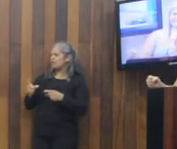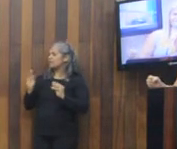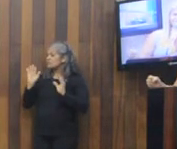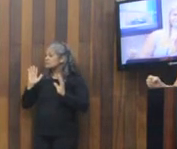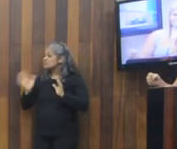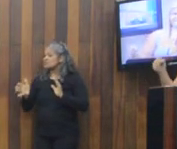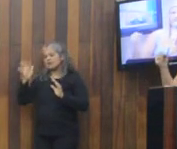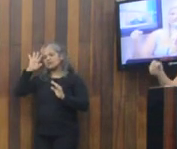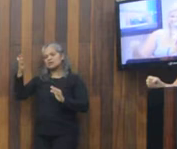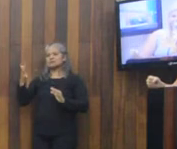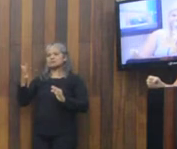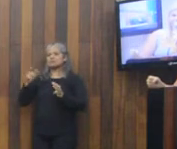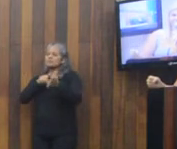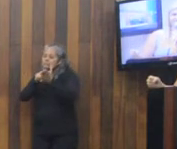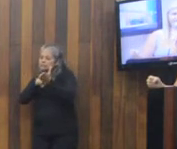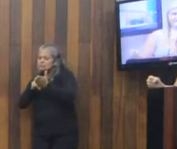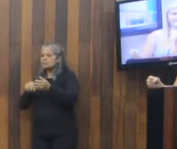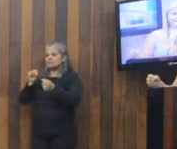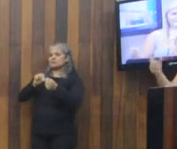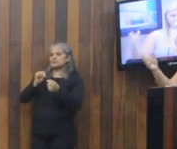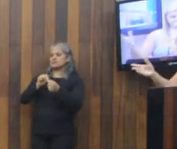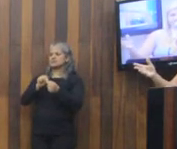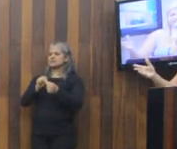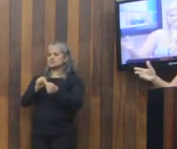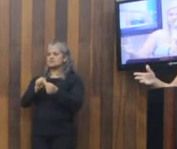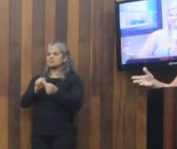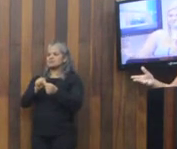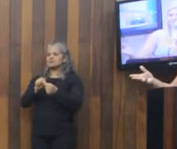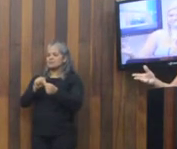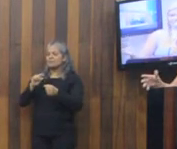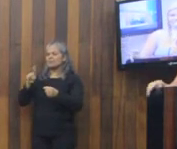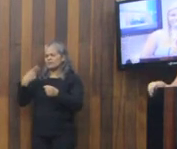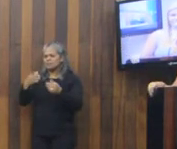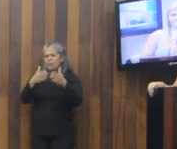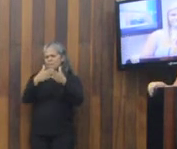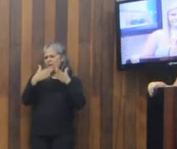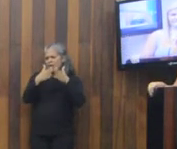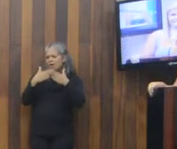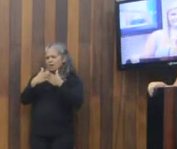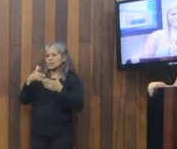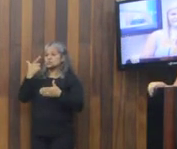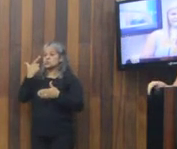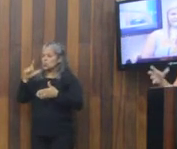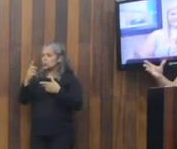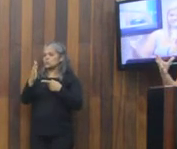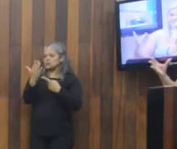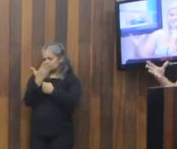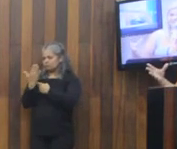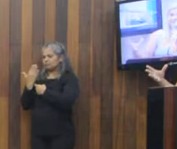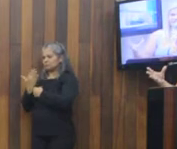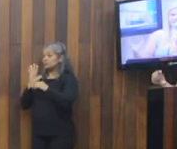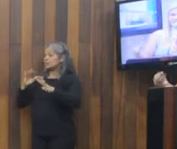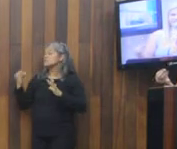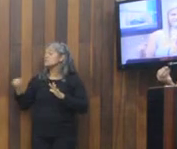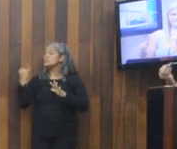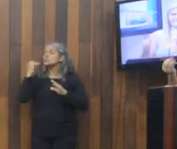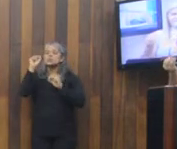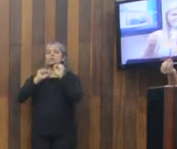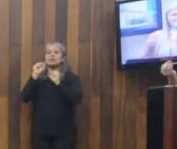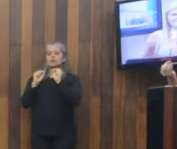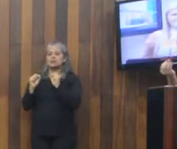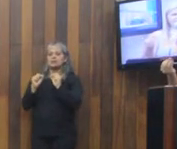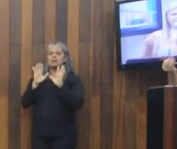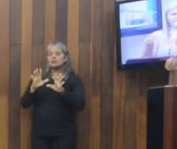está sendo resolvido, já vai resolver. Depois vou pedir ajuda também para poderem nos ajudar nisso. Mas é importante porque às vezes